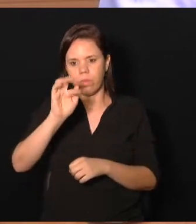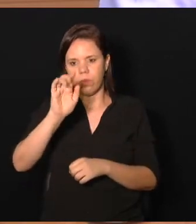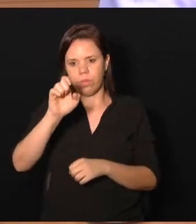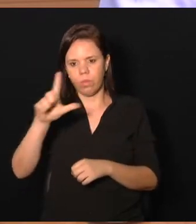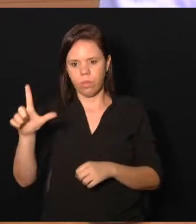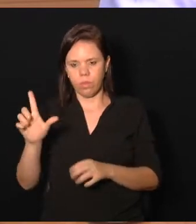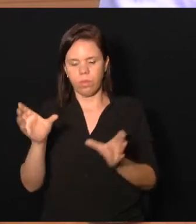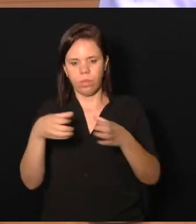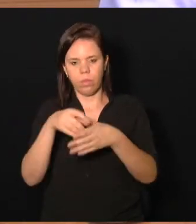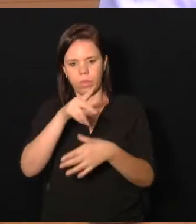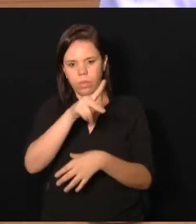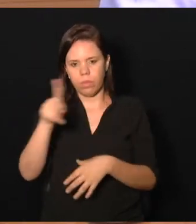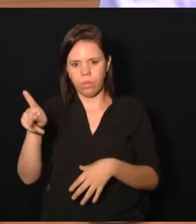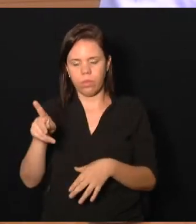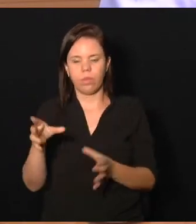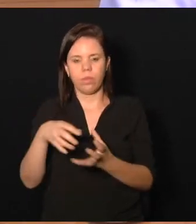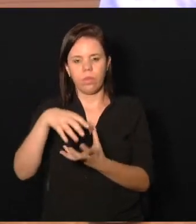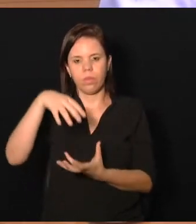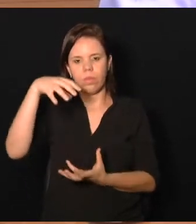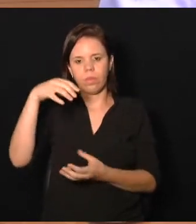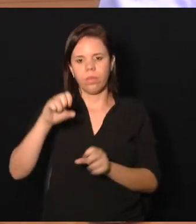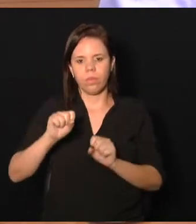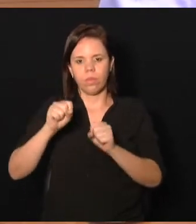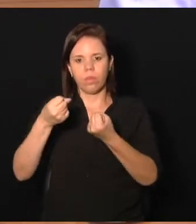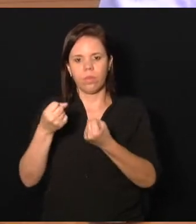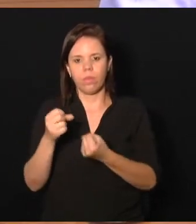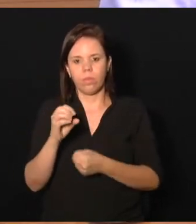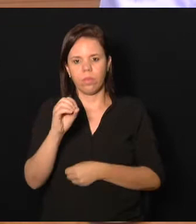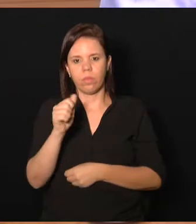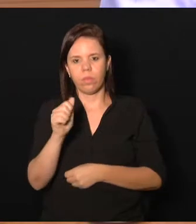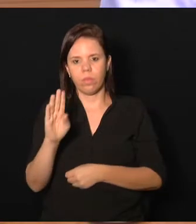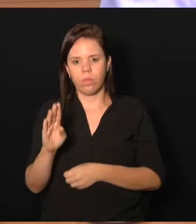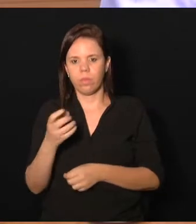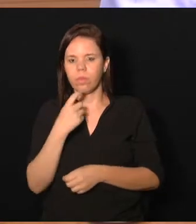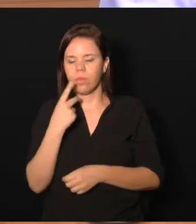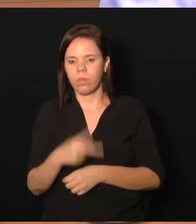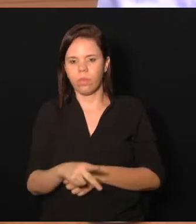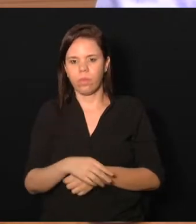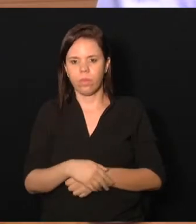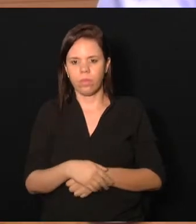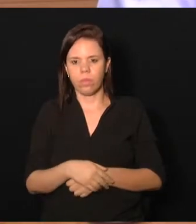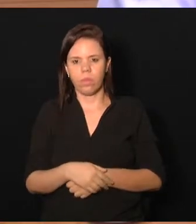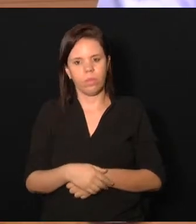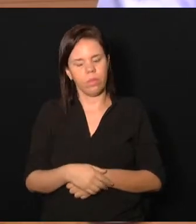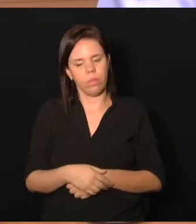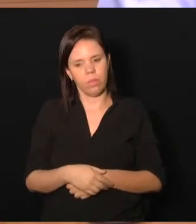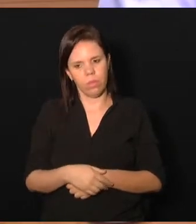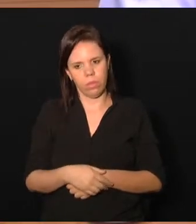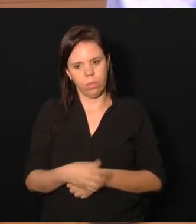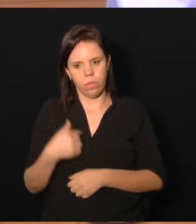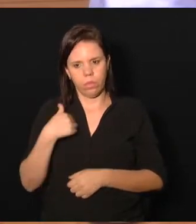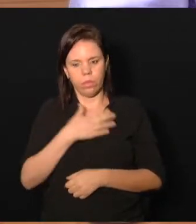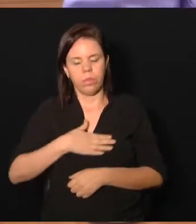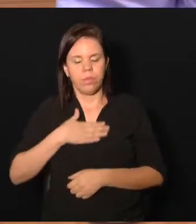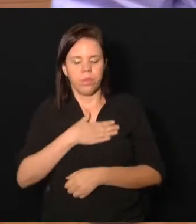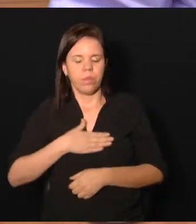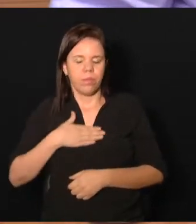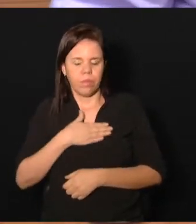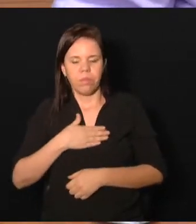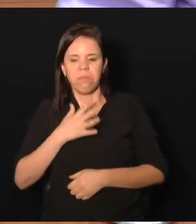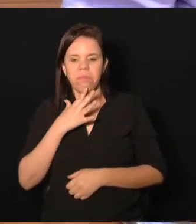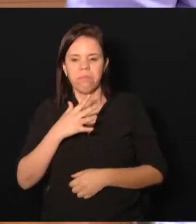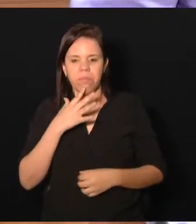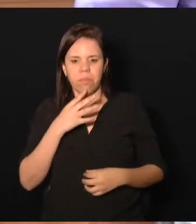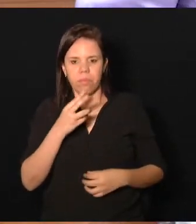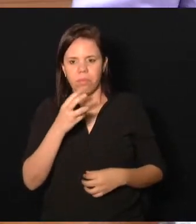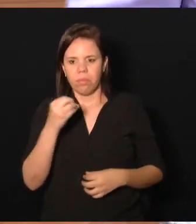de Defesa dos Direitos dos Idosos do AB de Campinas, a qual eu tive a honra e o prazer de conhecê-lo cerca